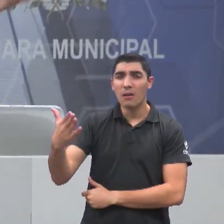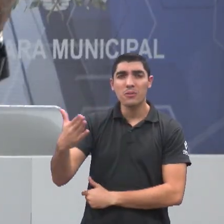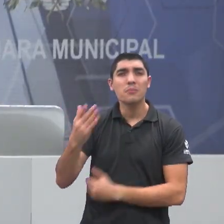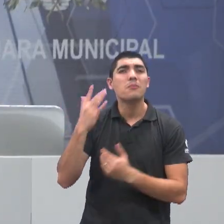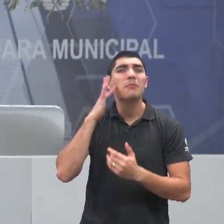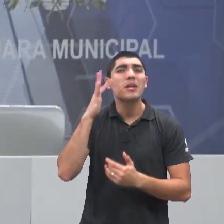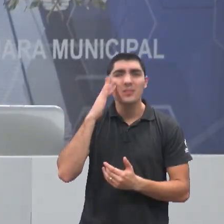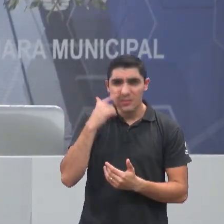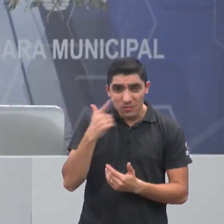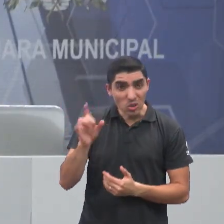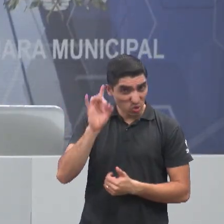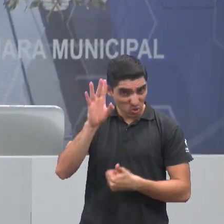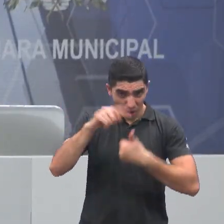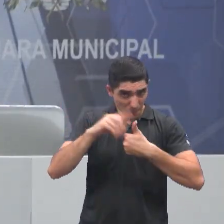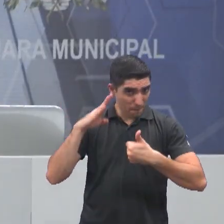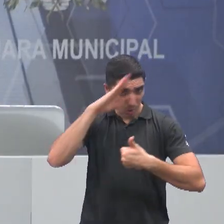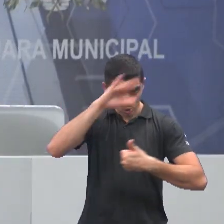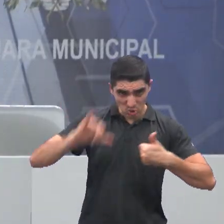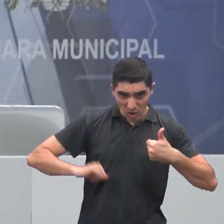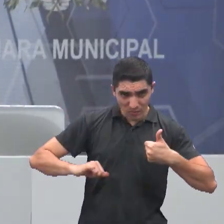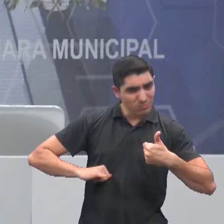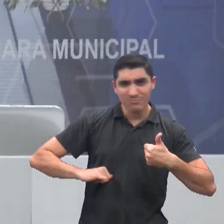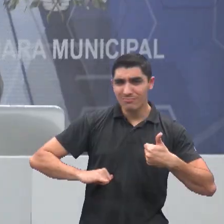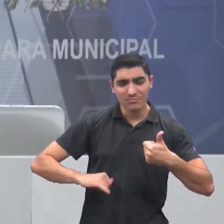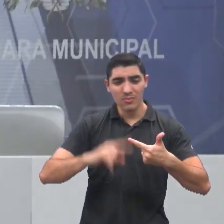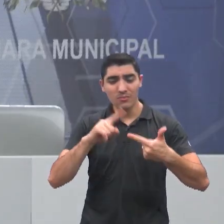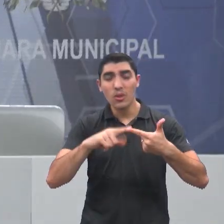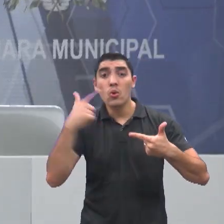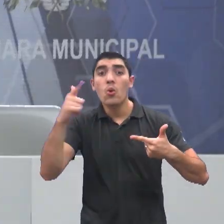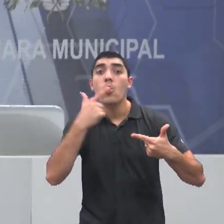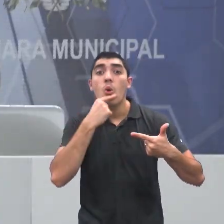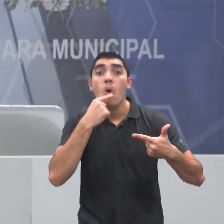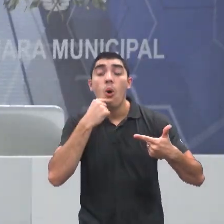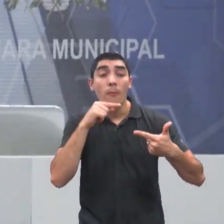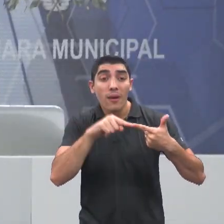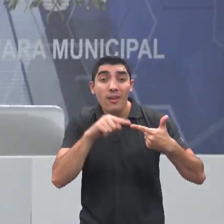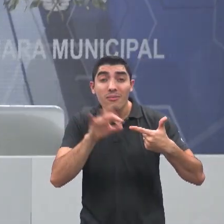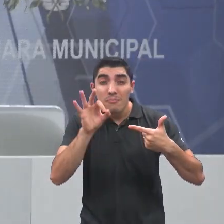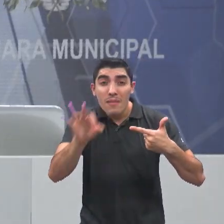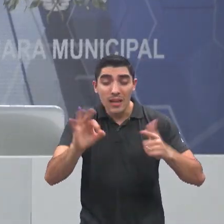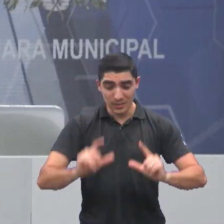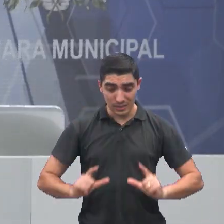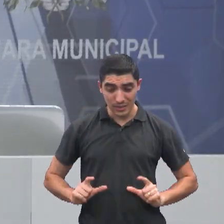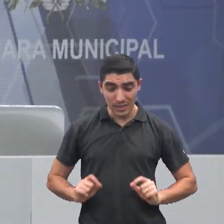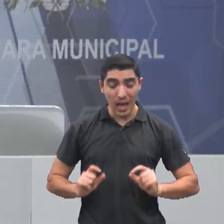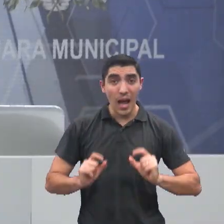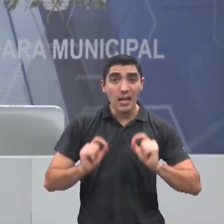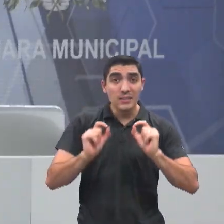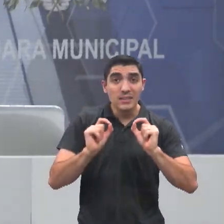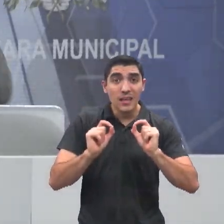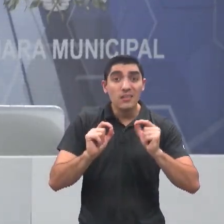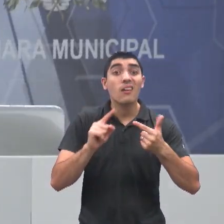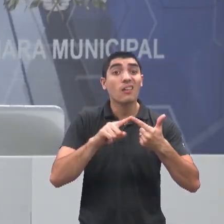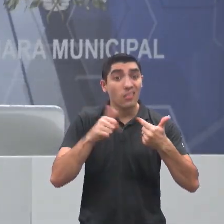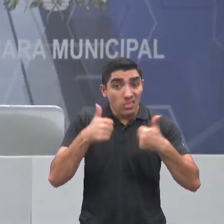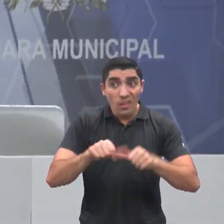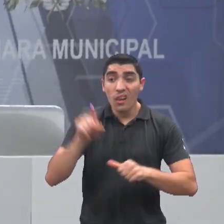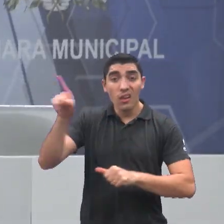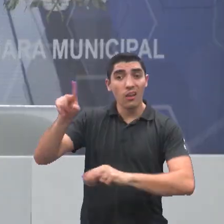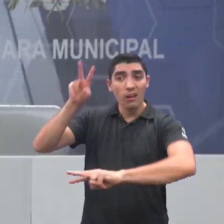não é só com o Bolsonaro, não. Tem um senhor que está com câncer terminal. E está sendo mantido na